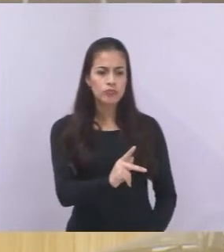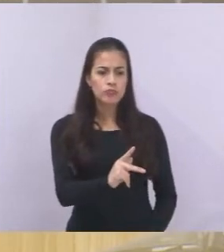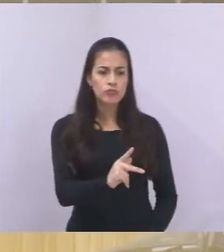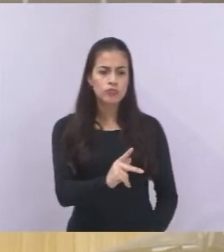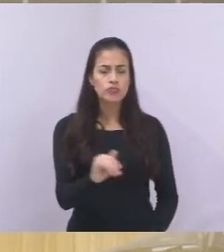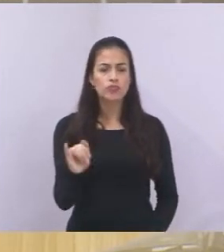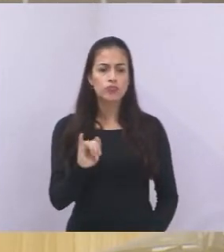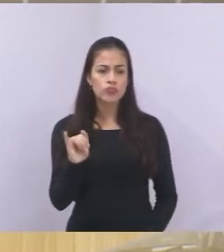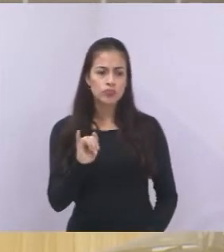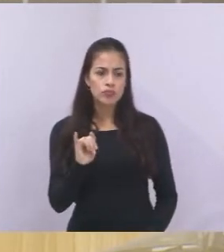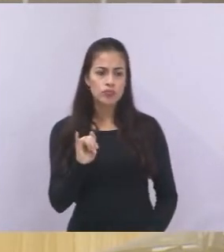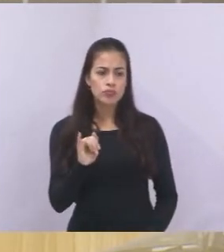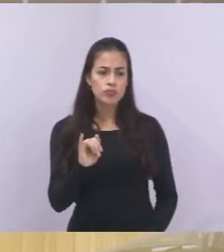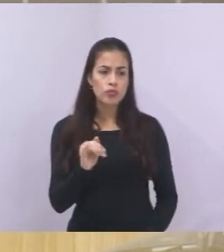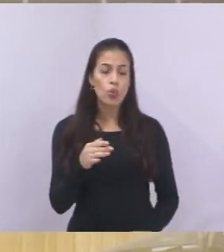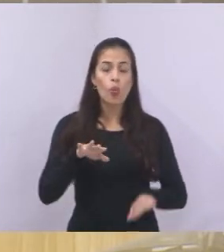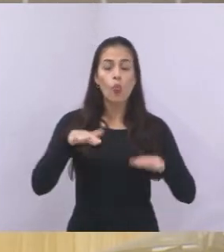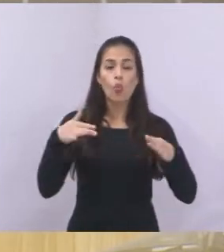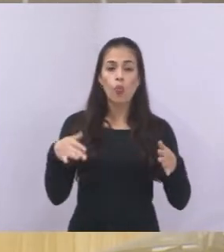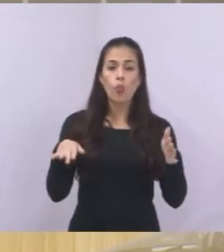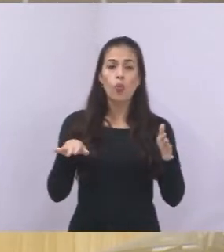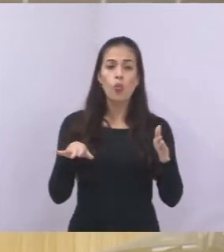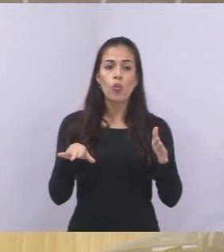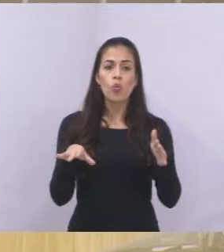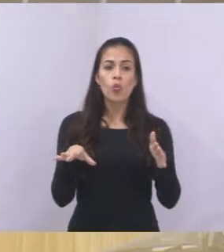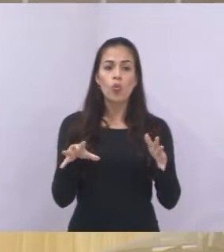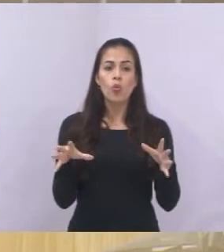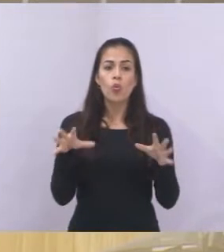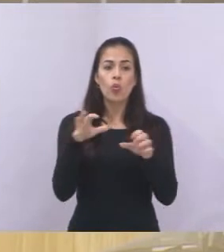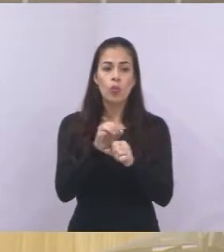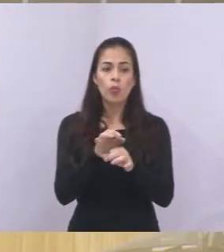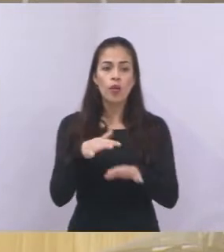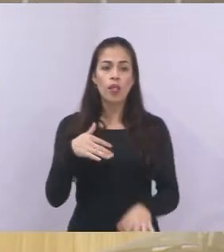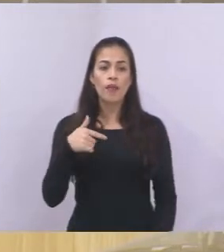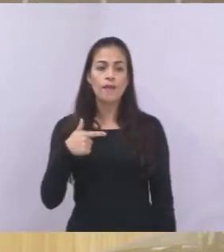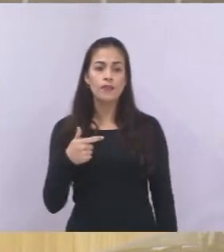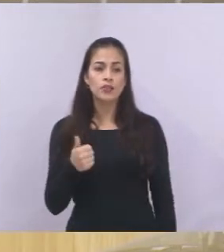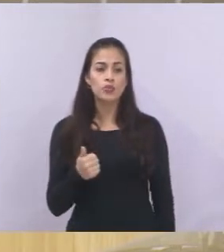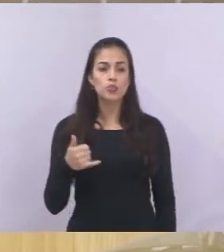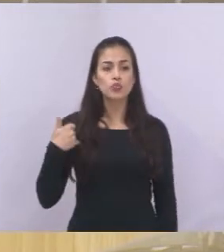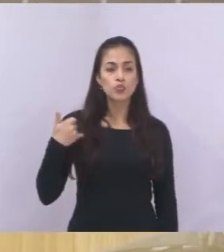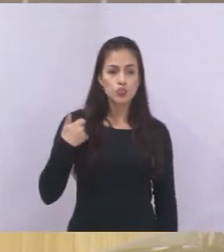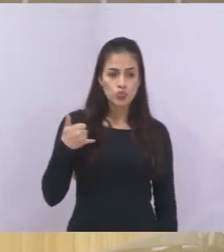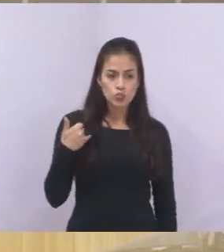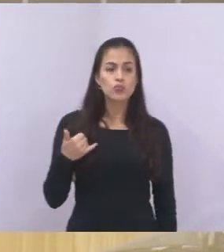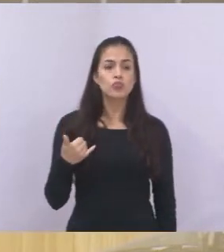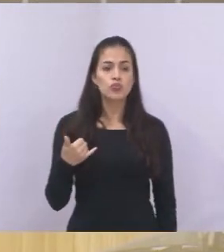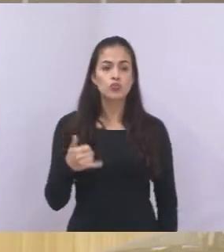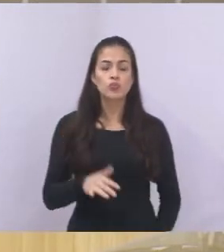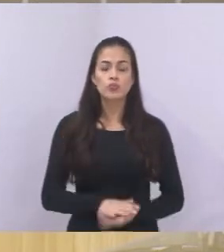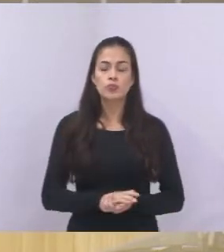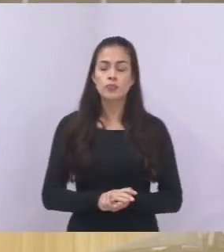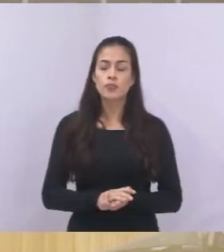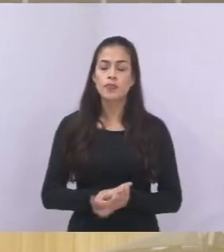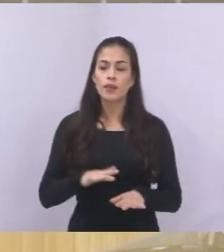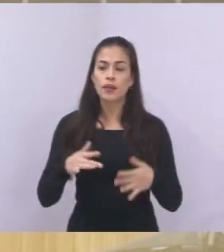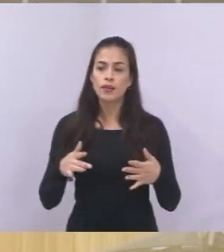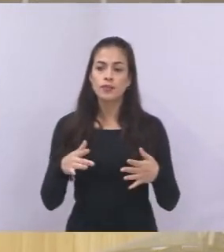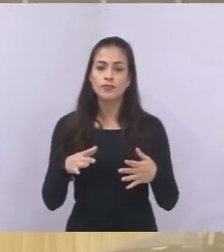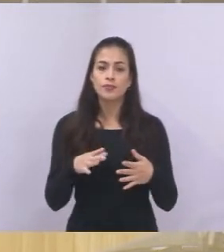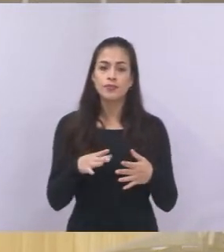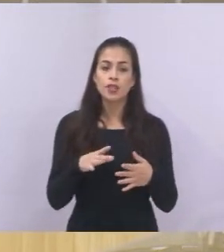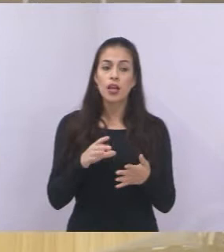irmão, ao completar 21 anos de idade, salvo se for inválido ou tiver deficiência intelectual ou mental ou deficiência grave.